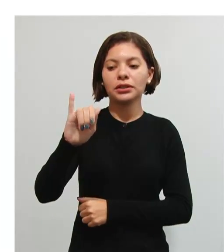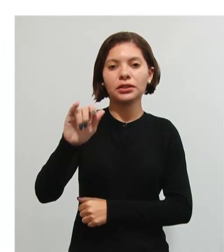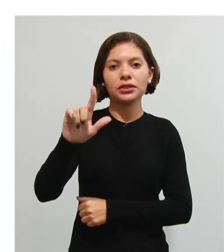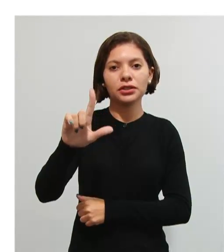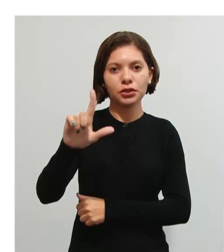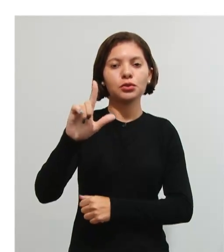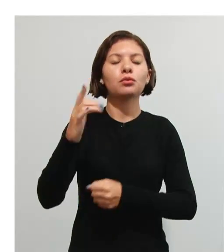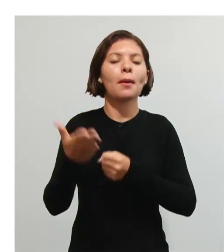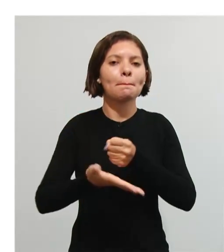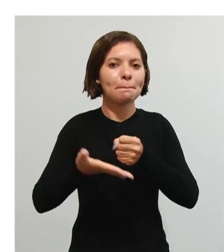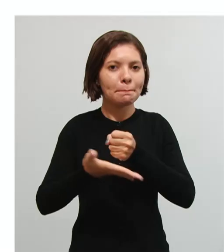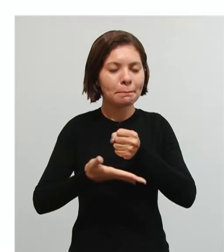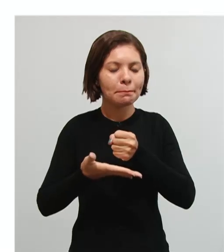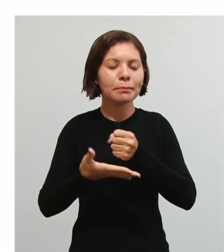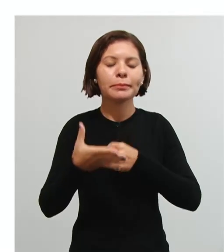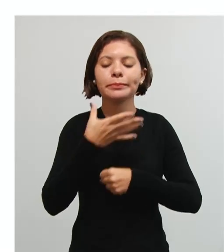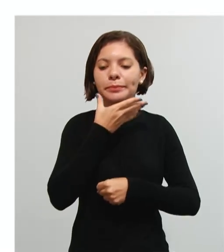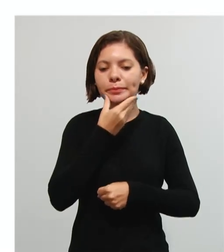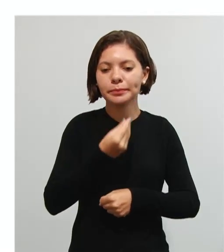disciplina.